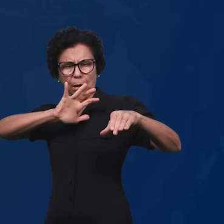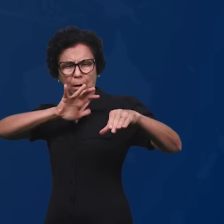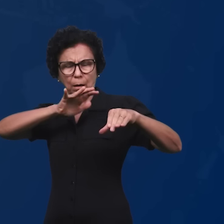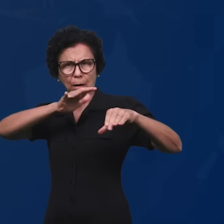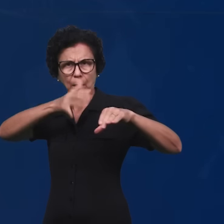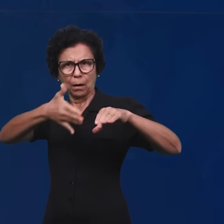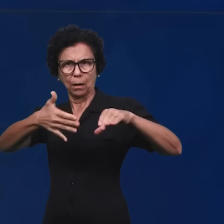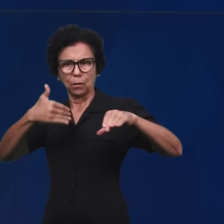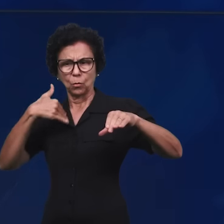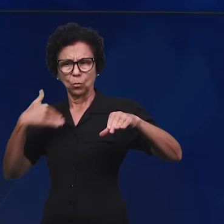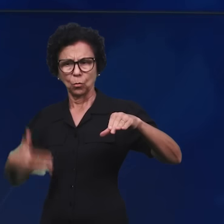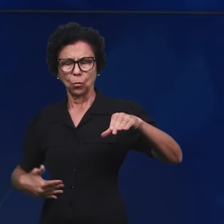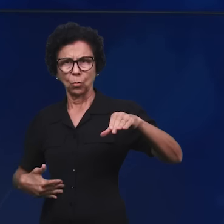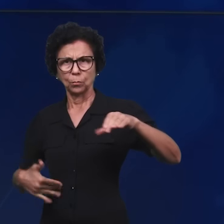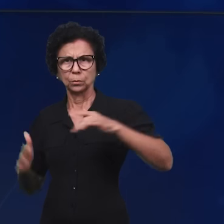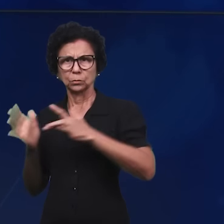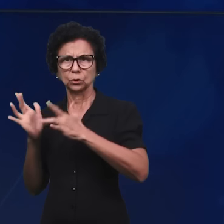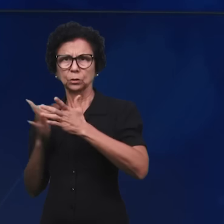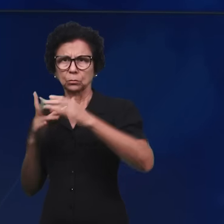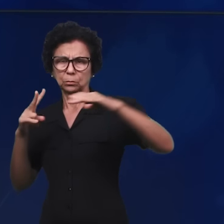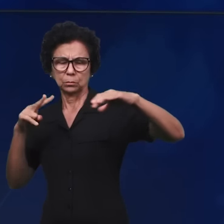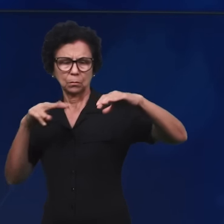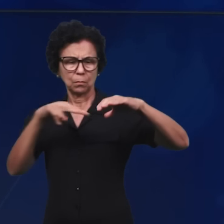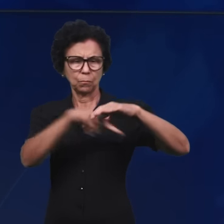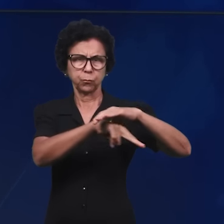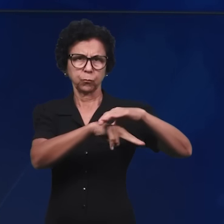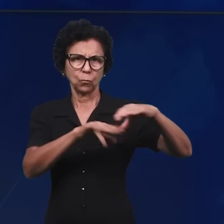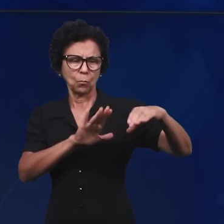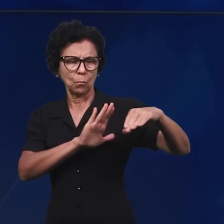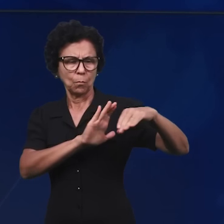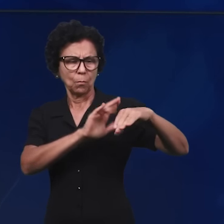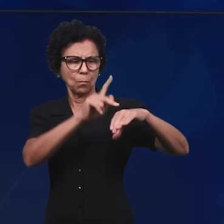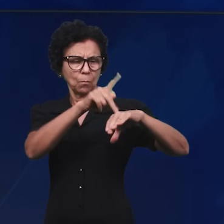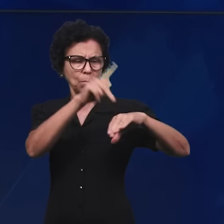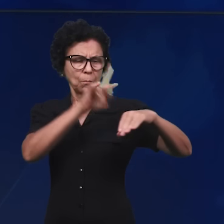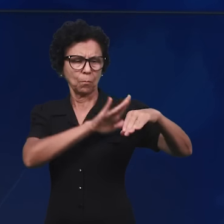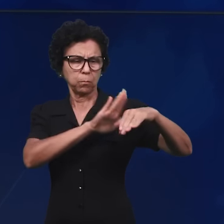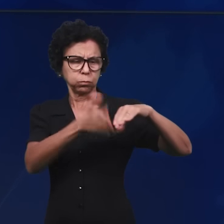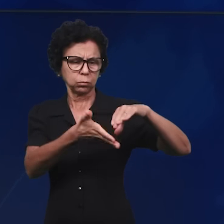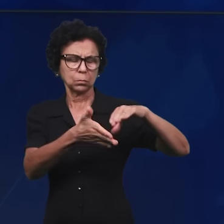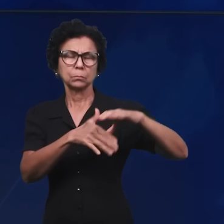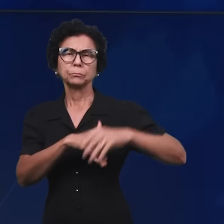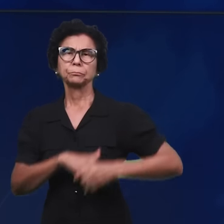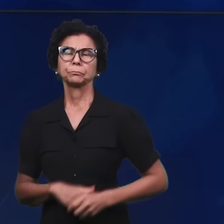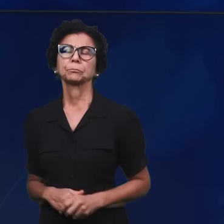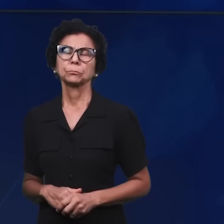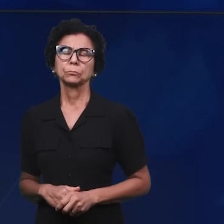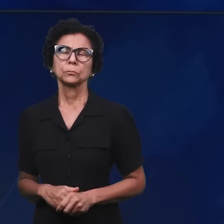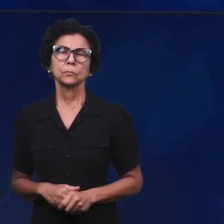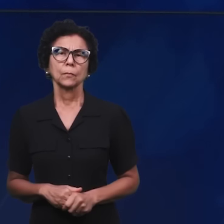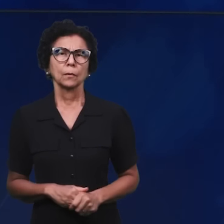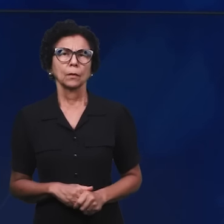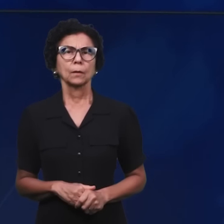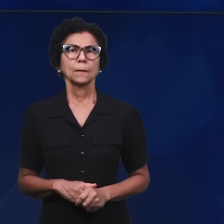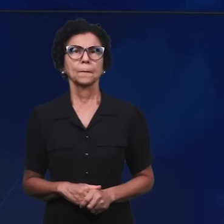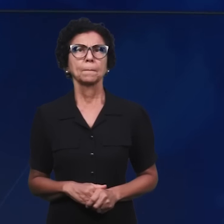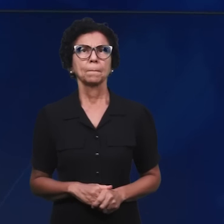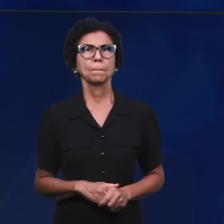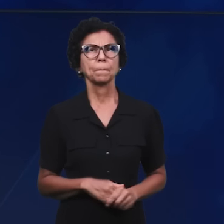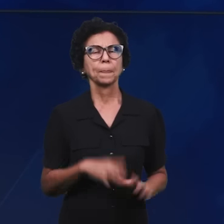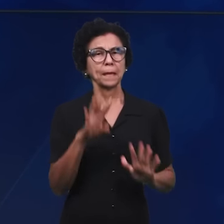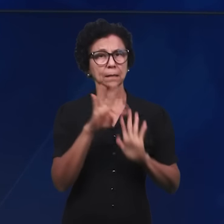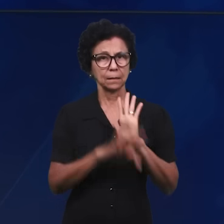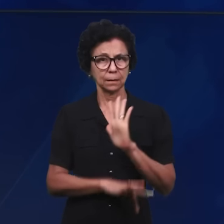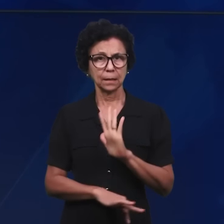a Jesus. O Senhor tem um ensino maravilhoso para nós através desse